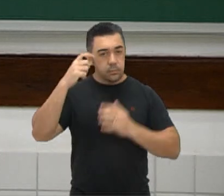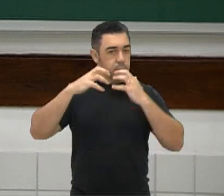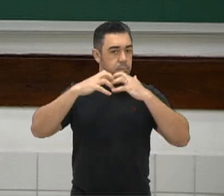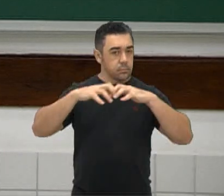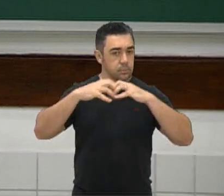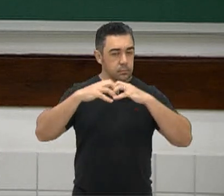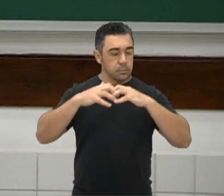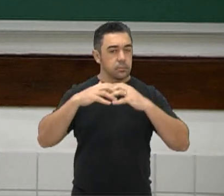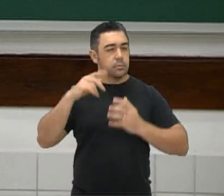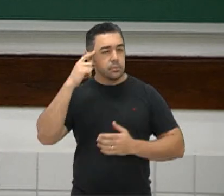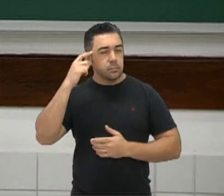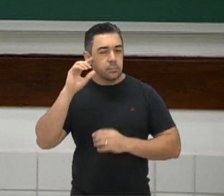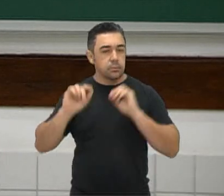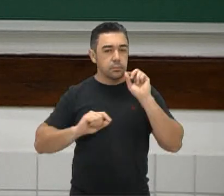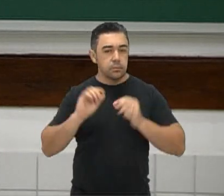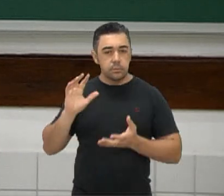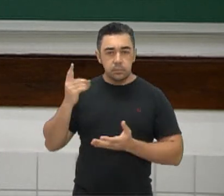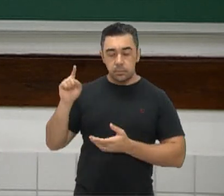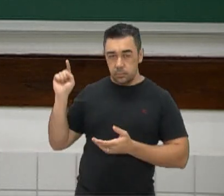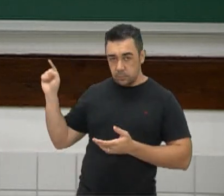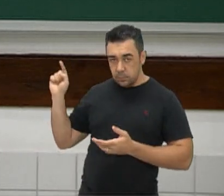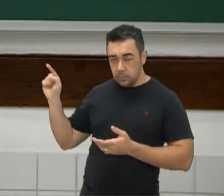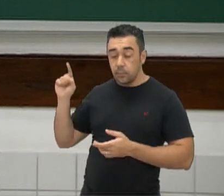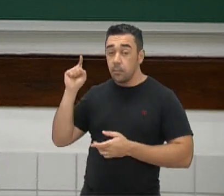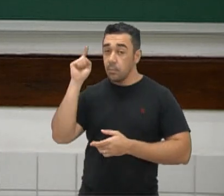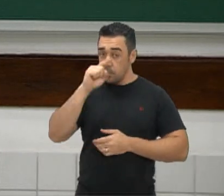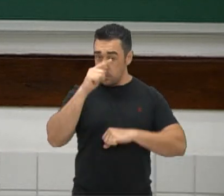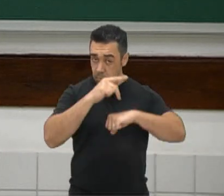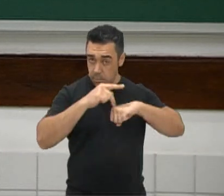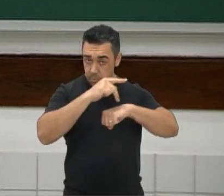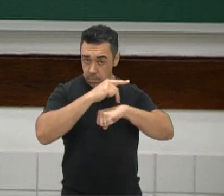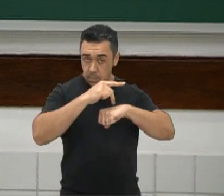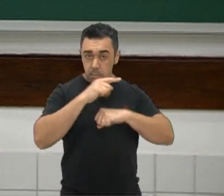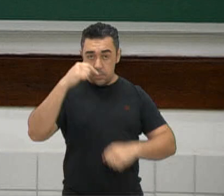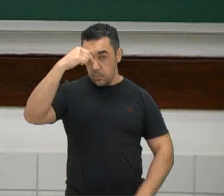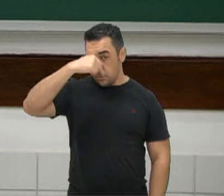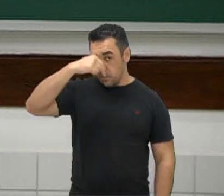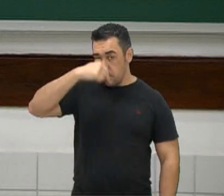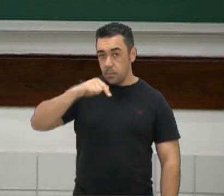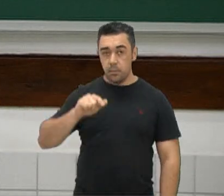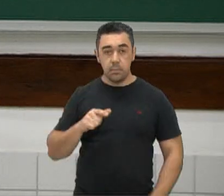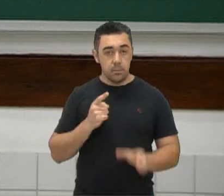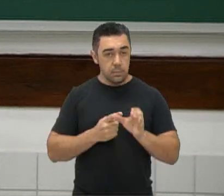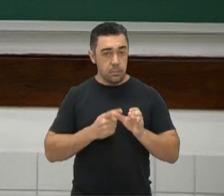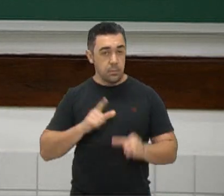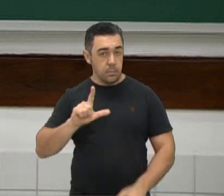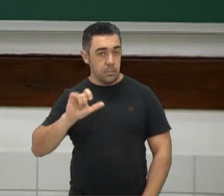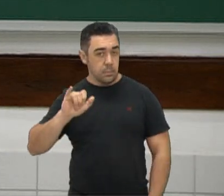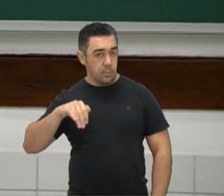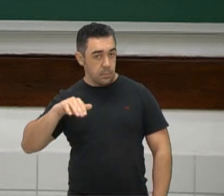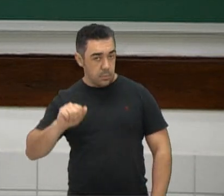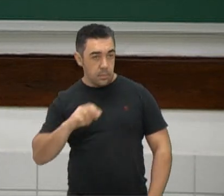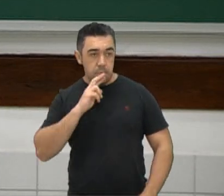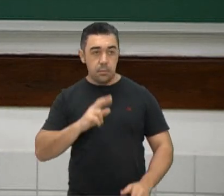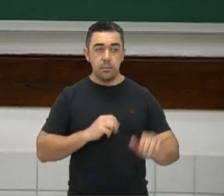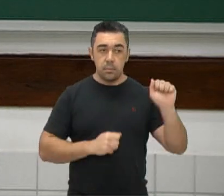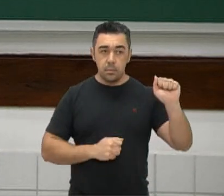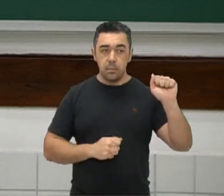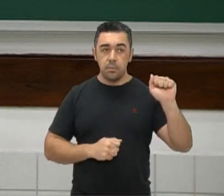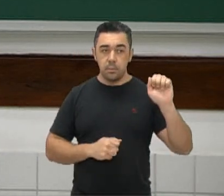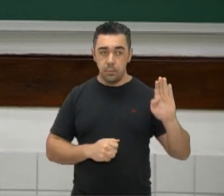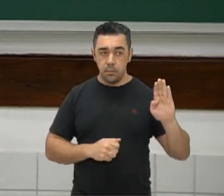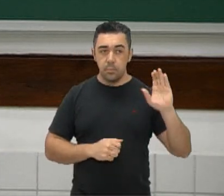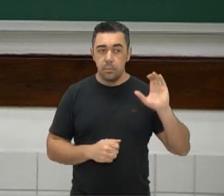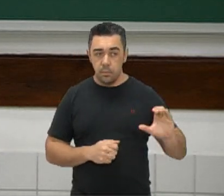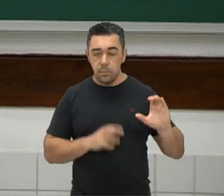um pouquinho sobre essa previsão do tempo lá em Lima, Peru, e respondam qual dessas alternativas